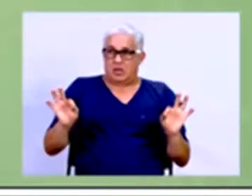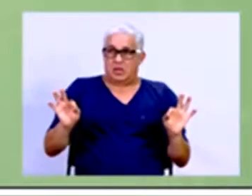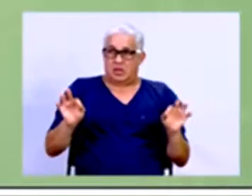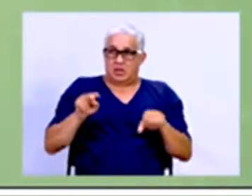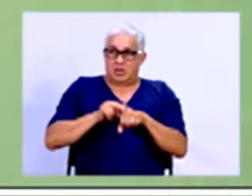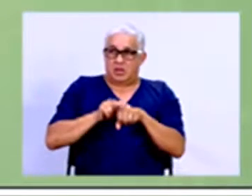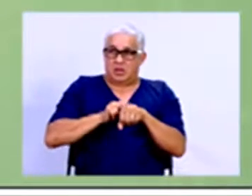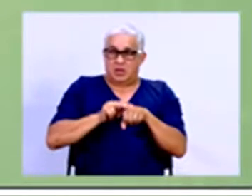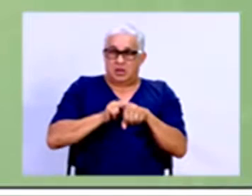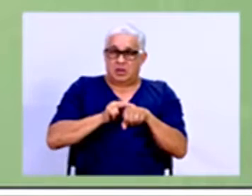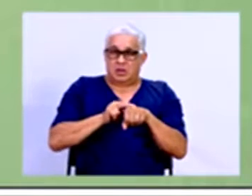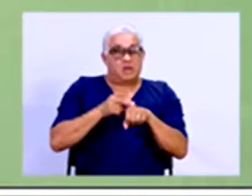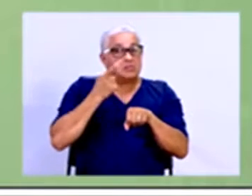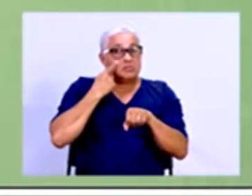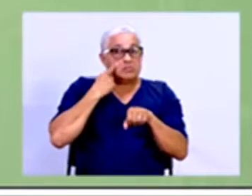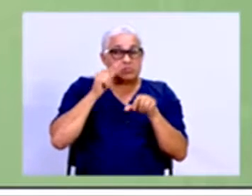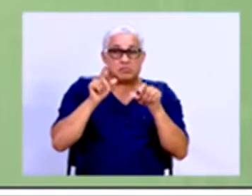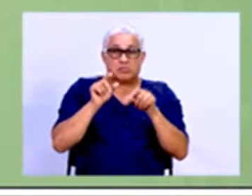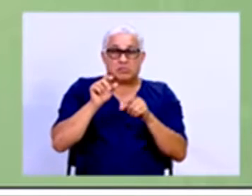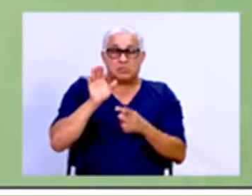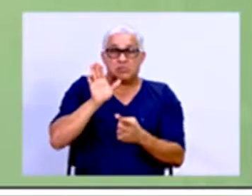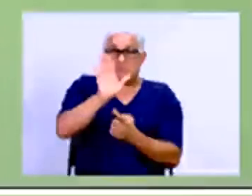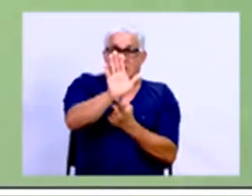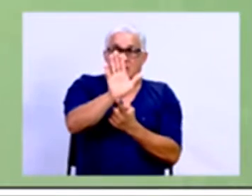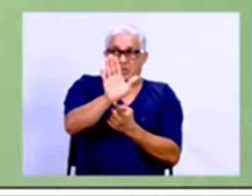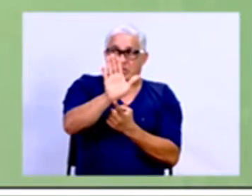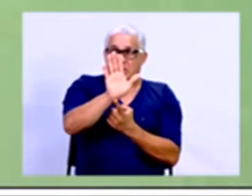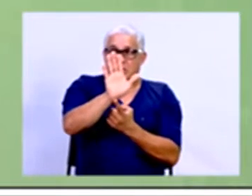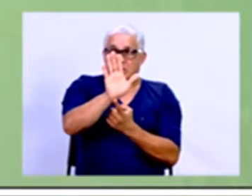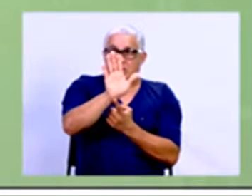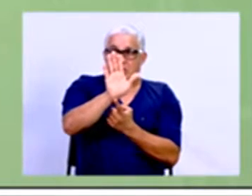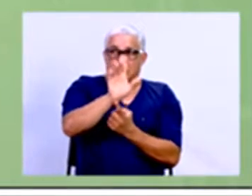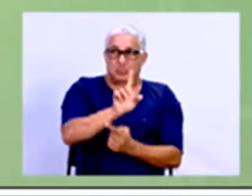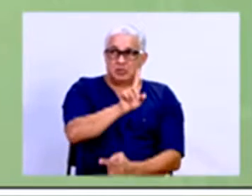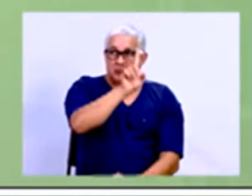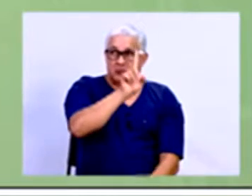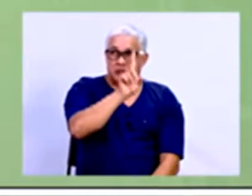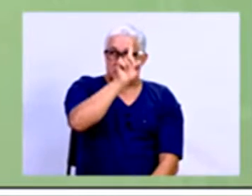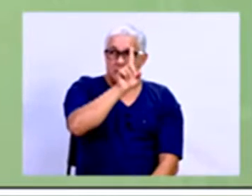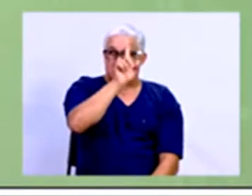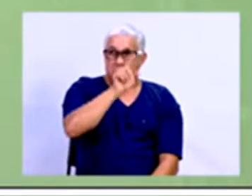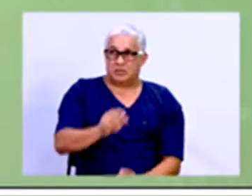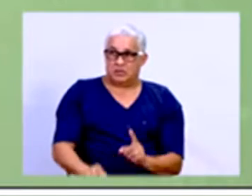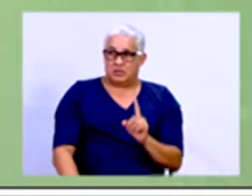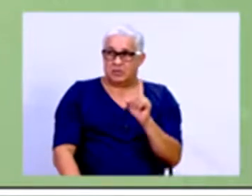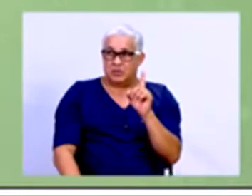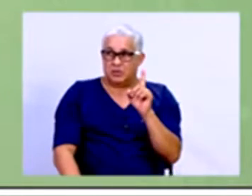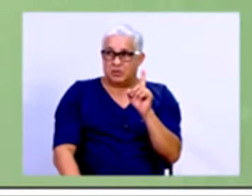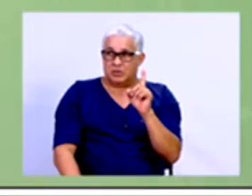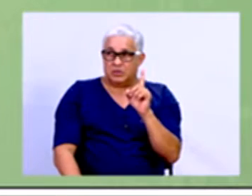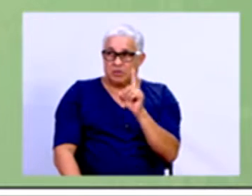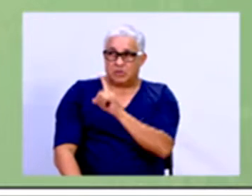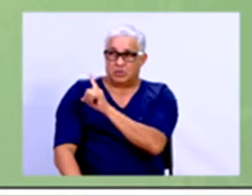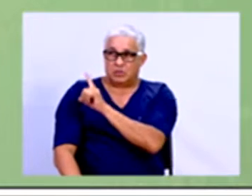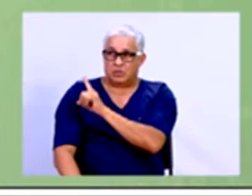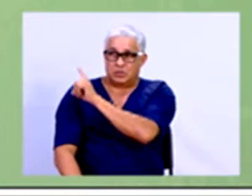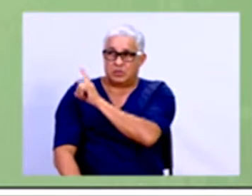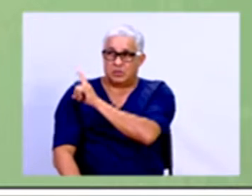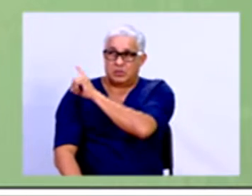verde, né? Então, basicamente, o resultado dessa informação está aqui. A impressão de um